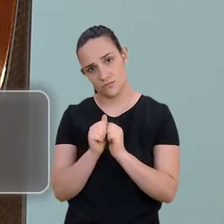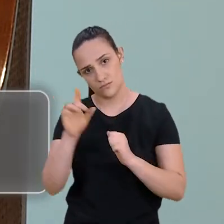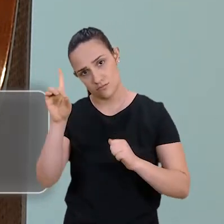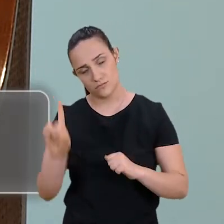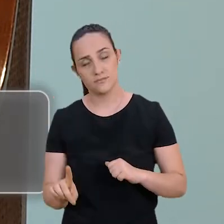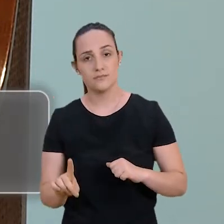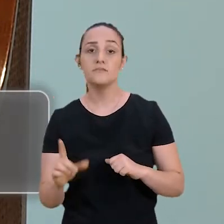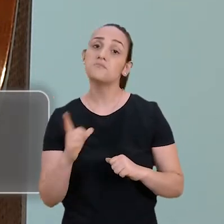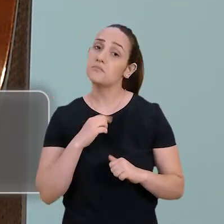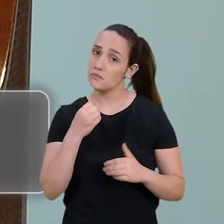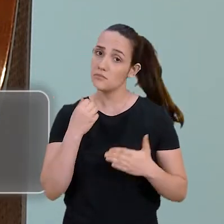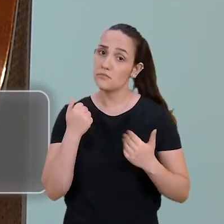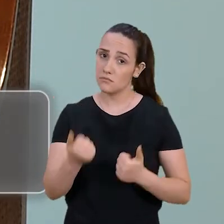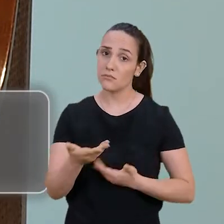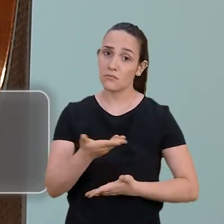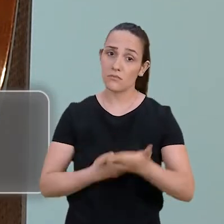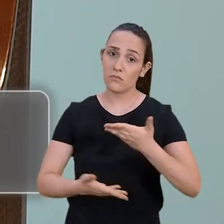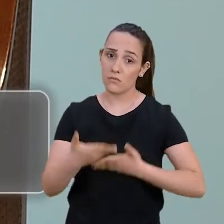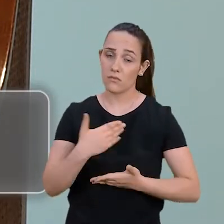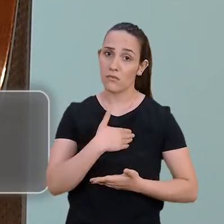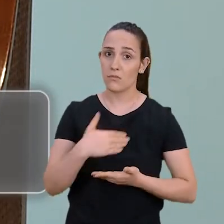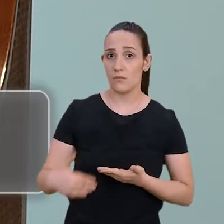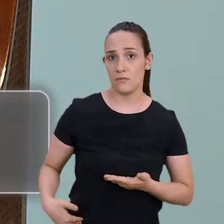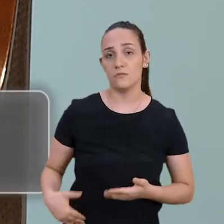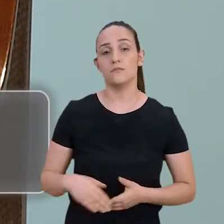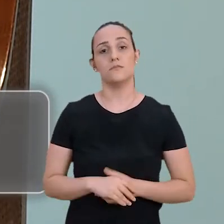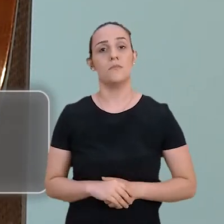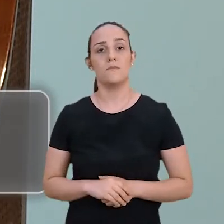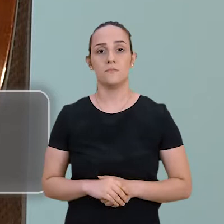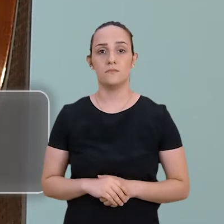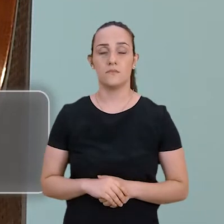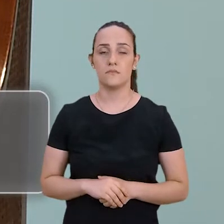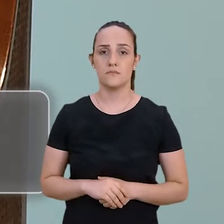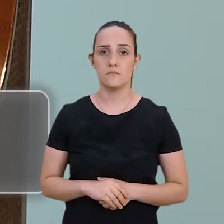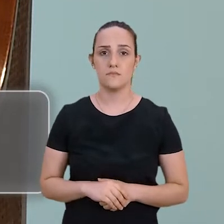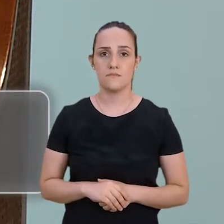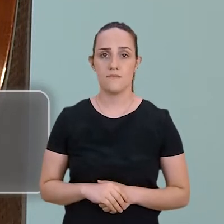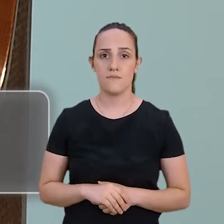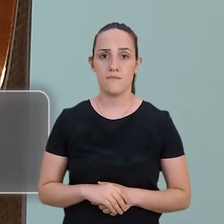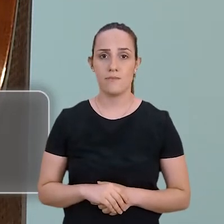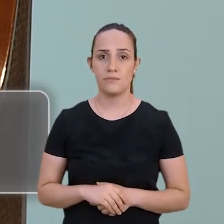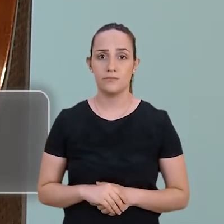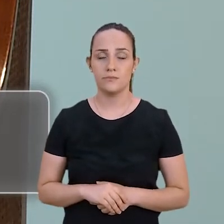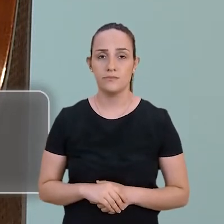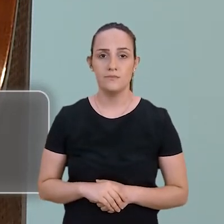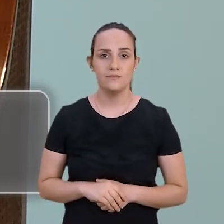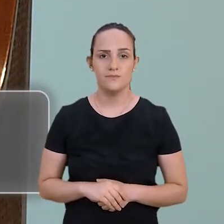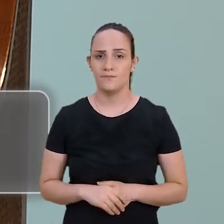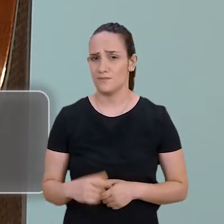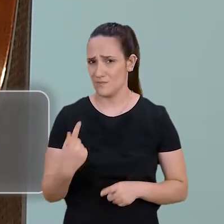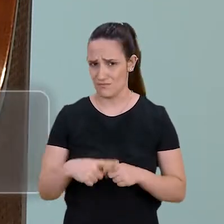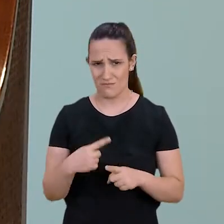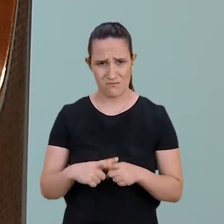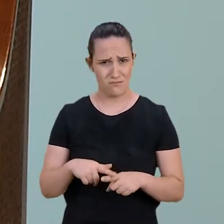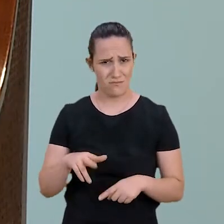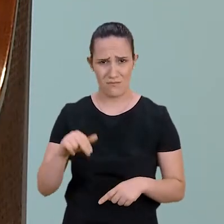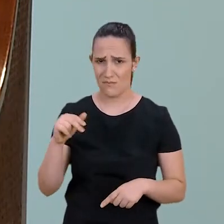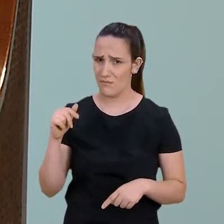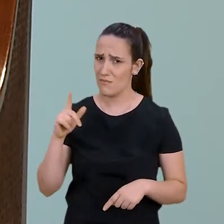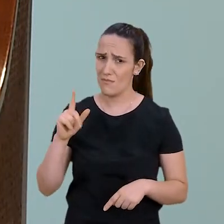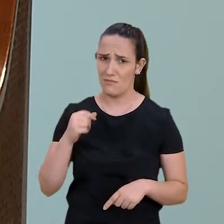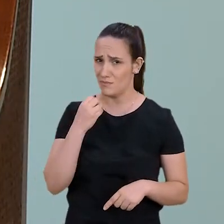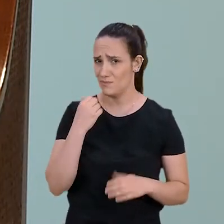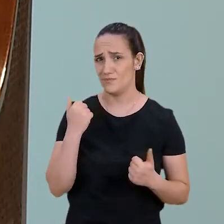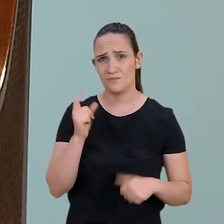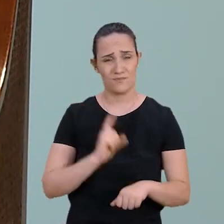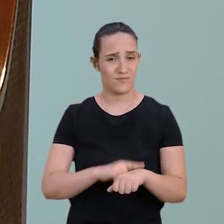relação muito bacana, assim, com o poder público, né? Porque, assim, nunca a gente viveu uma época tão boa